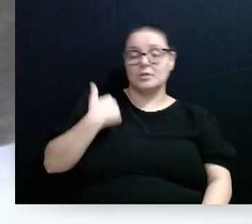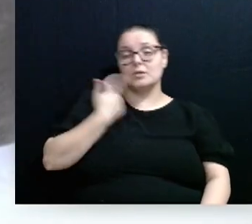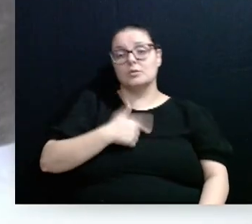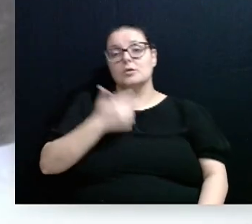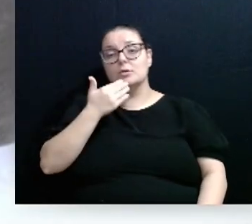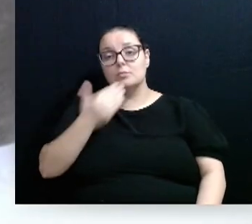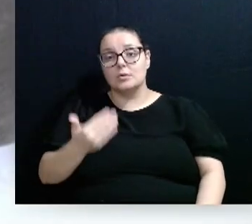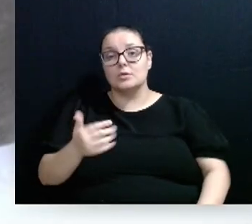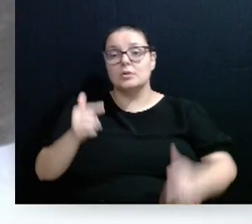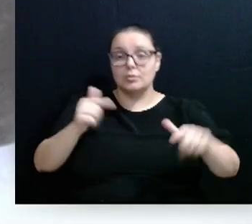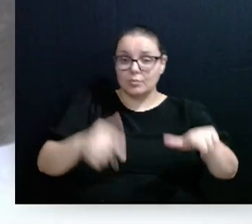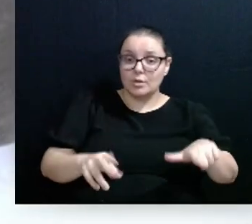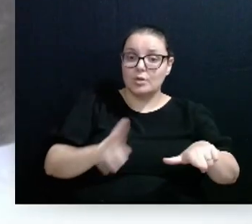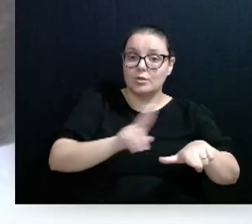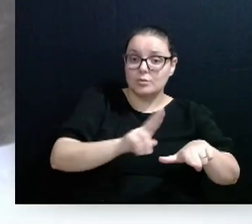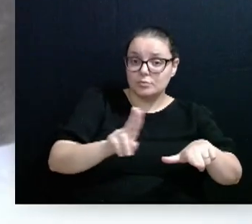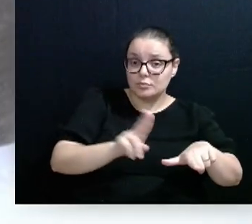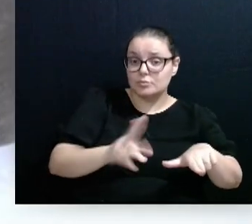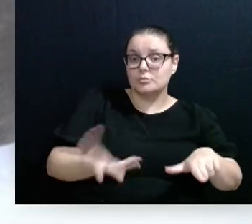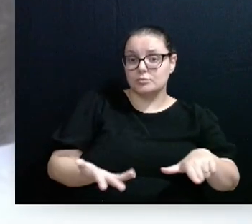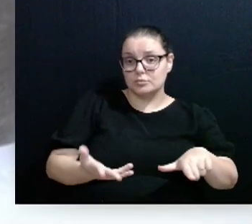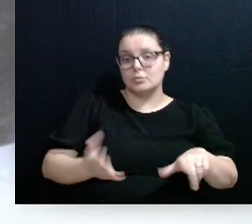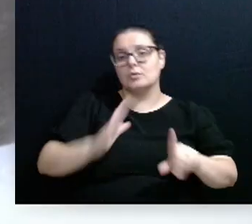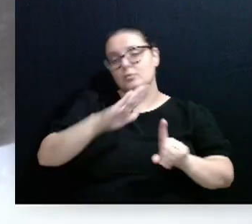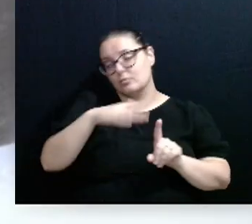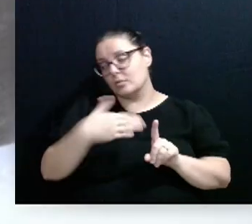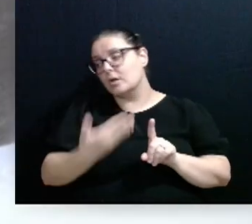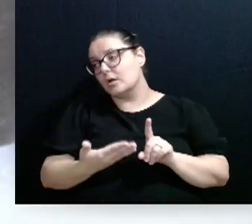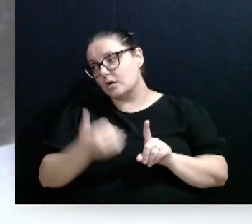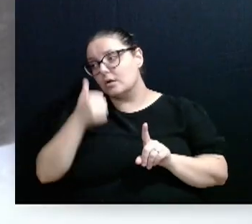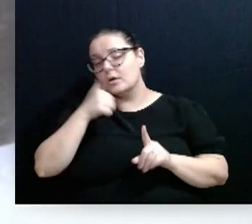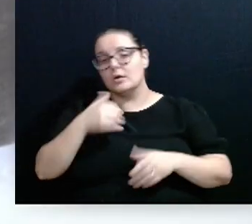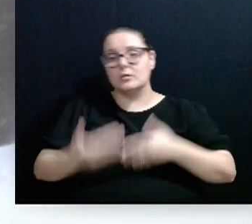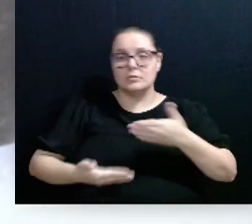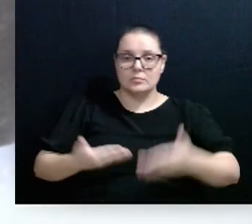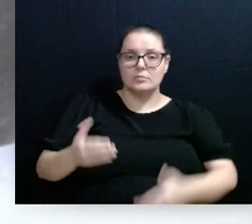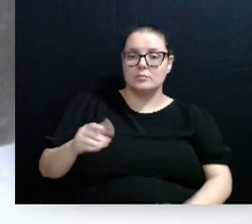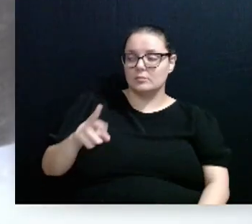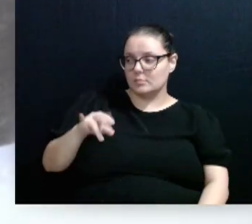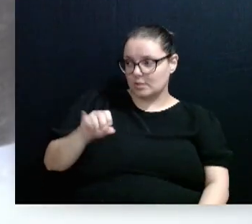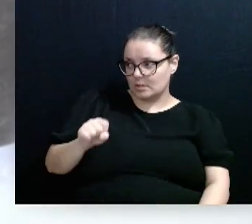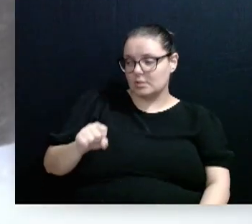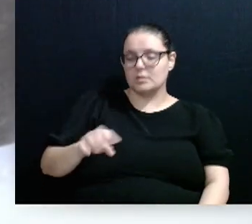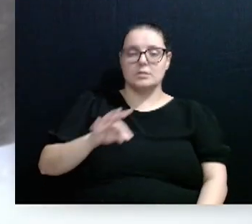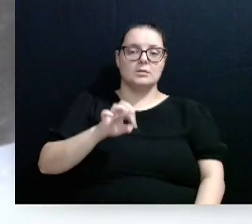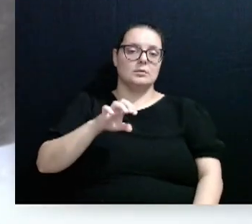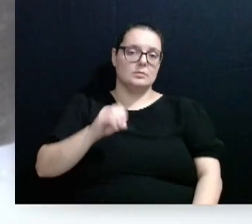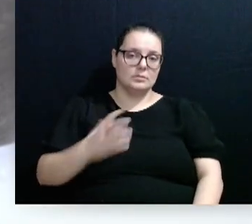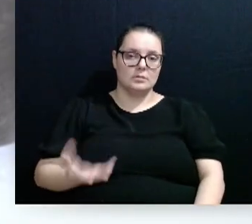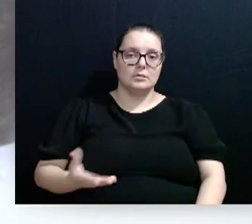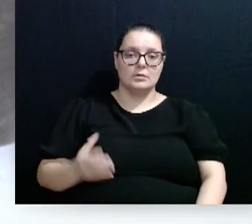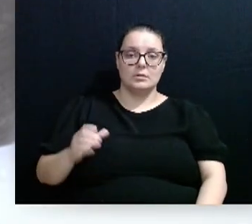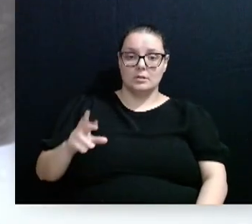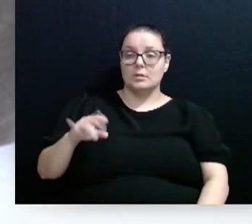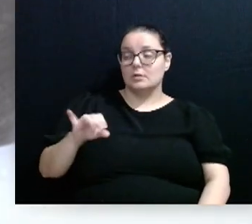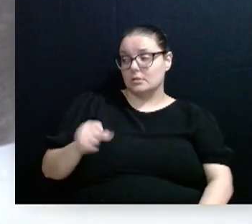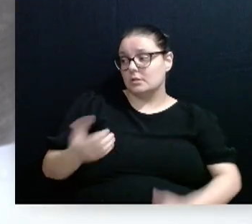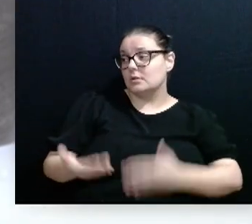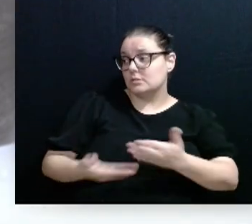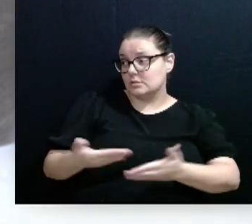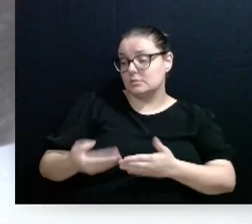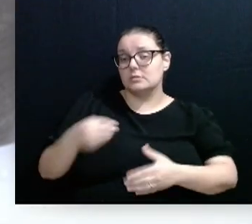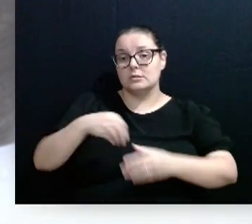espaço criança seja uma homenagem para a Cris e para o Theo. A Cris é servidora dessa casa,